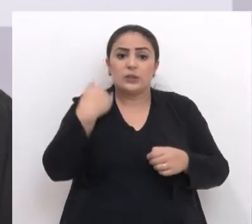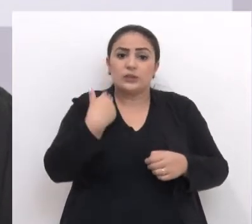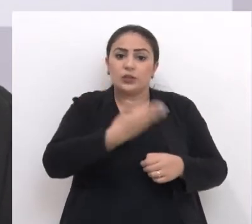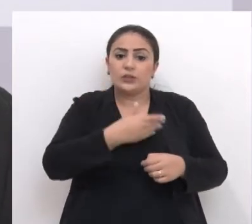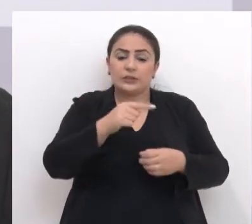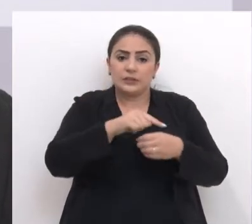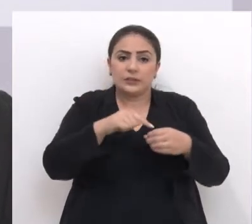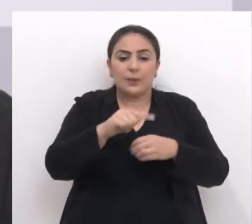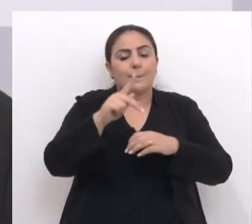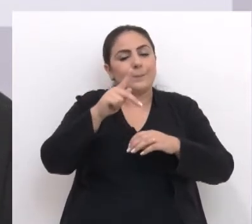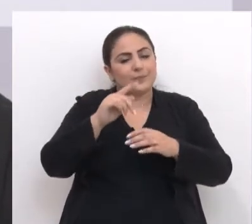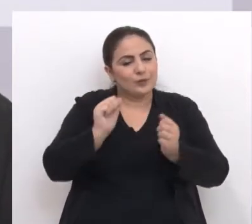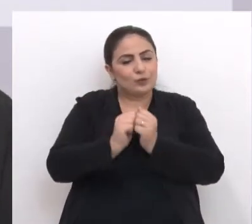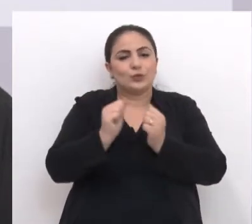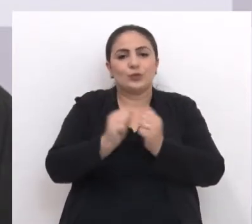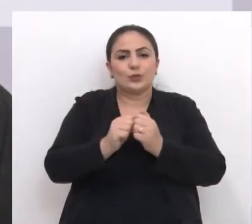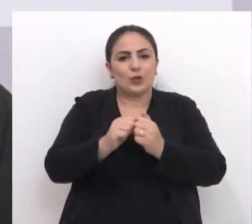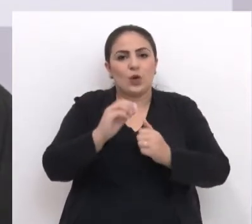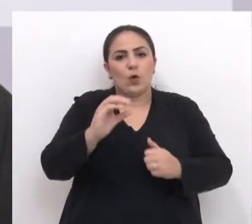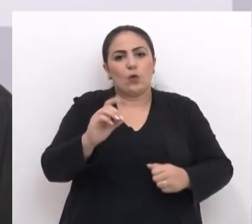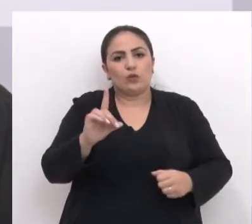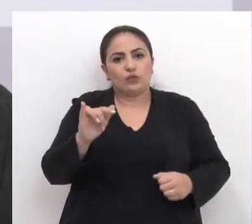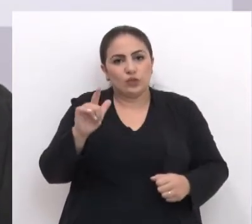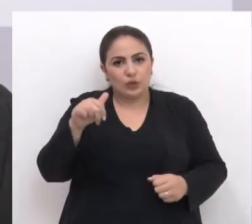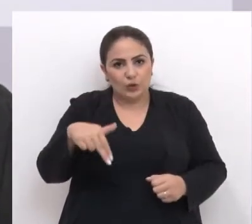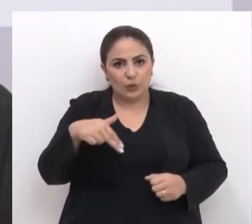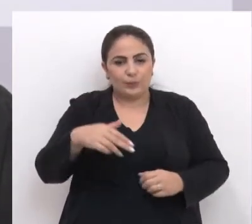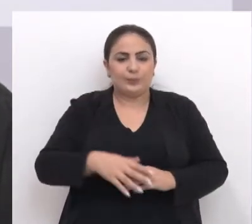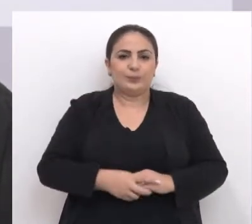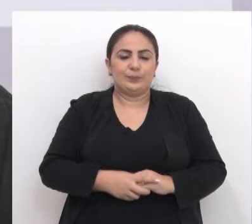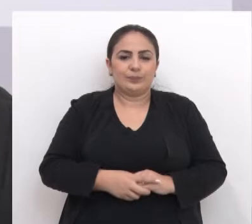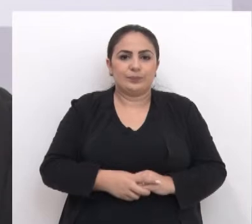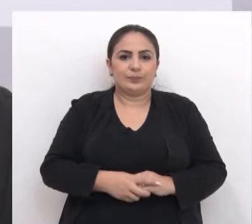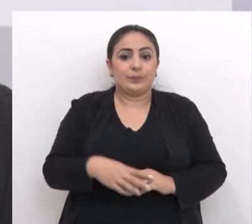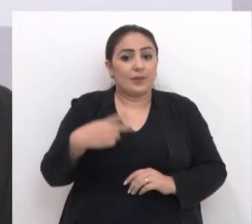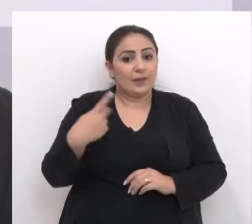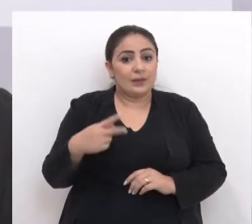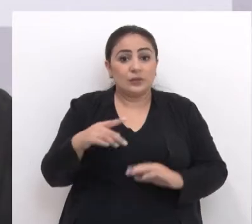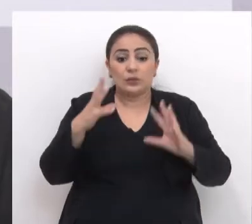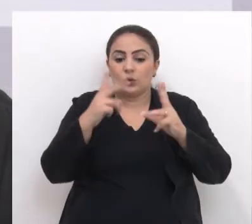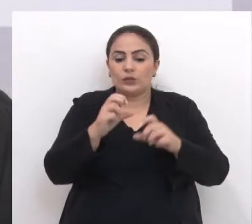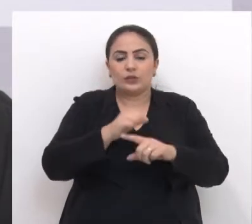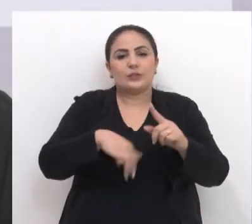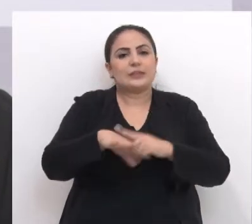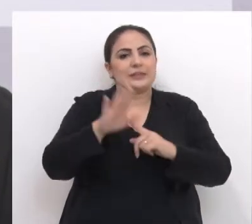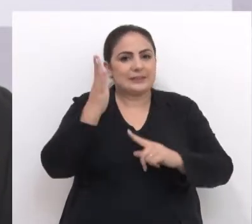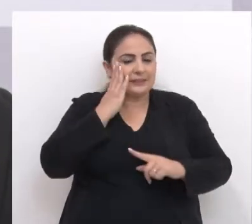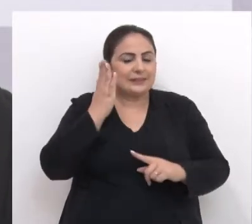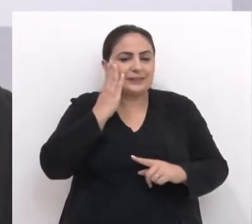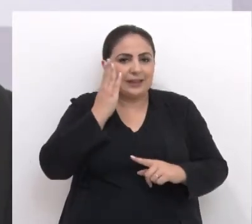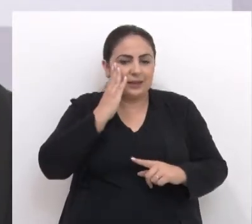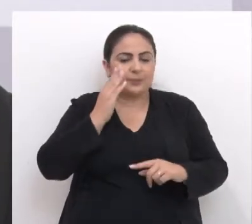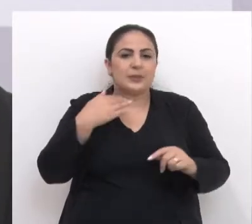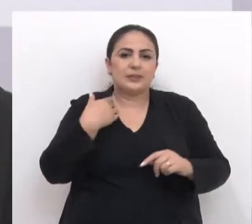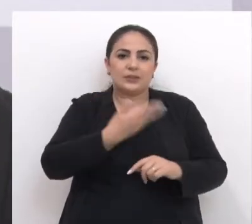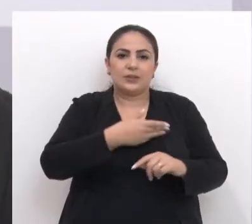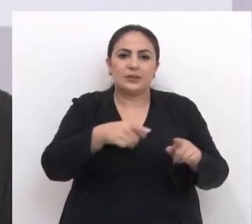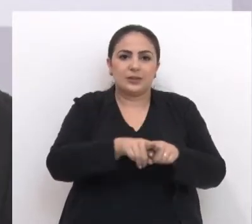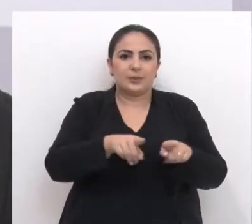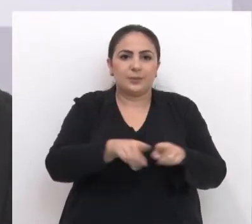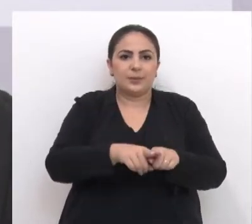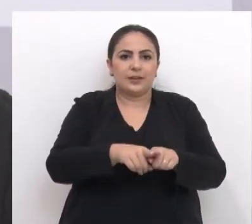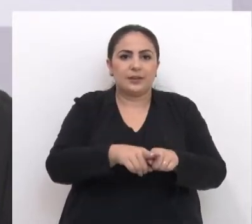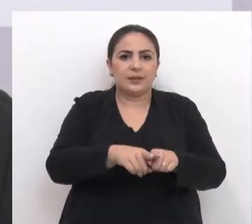nossa cidade passou pela mão do seu Odilon Garcês Aires. E isso toda a sociedade sabe, e a nossa